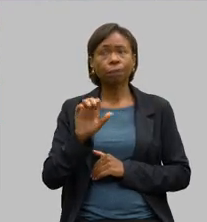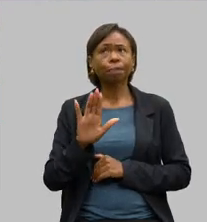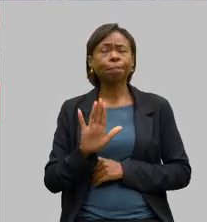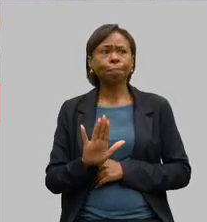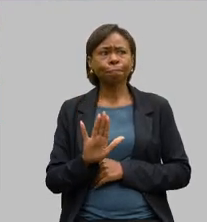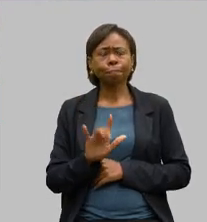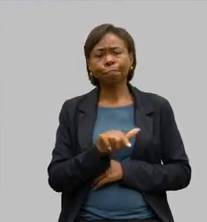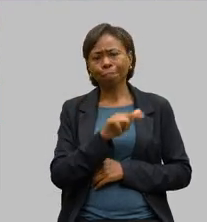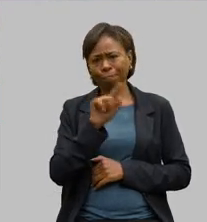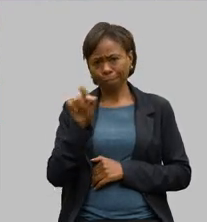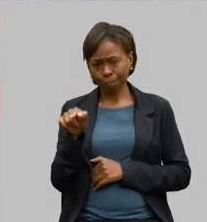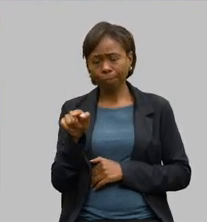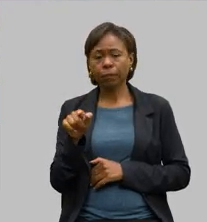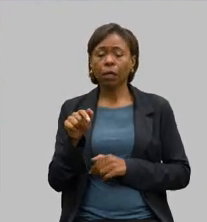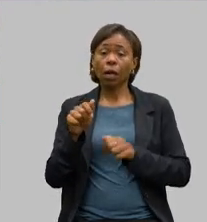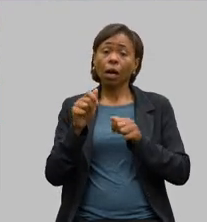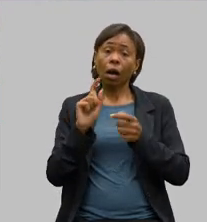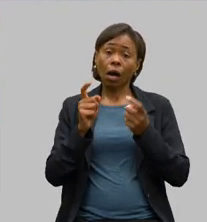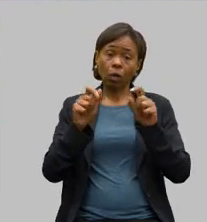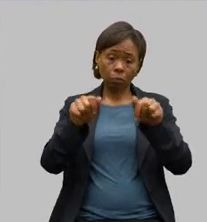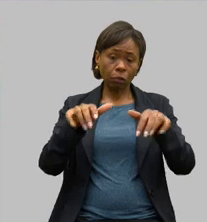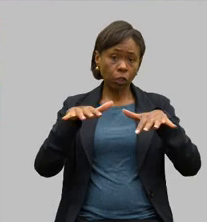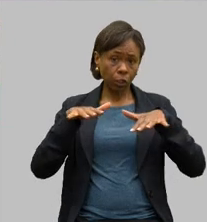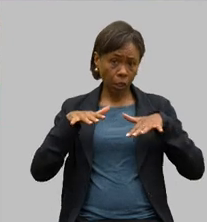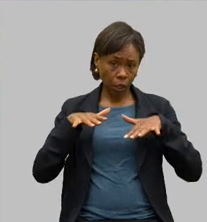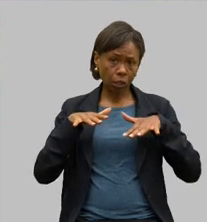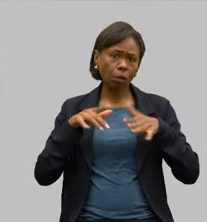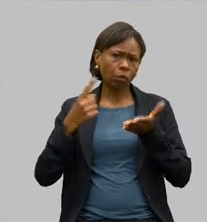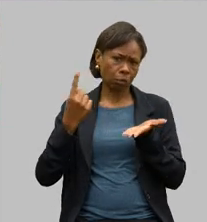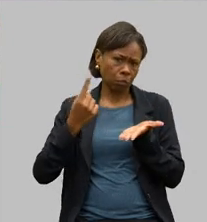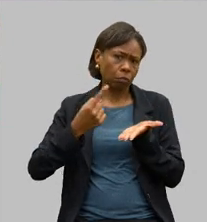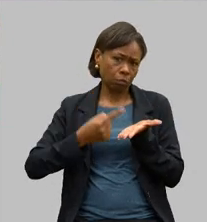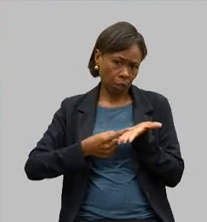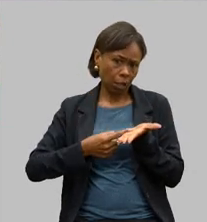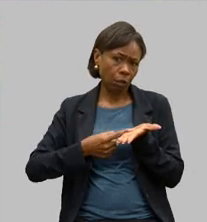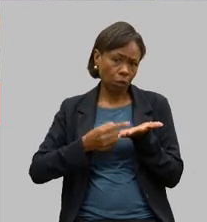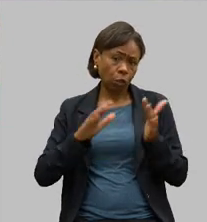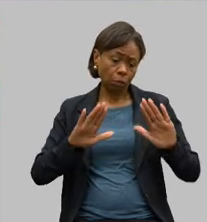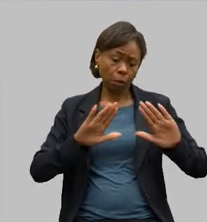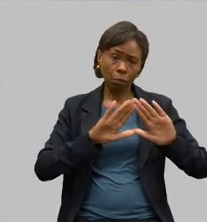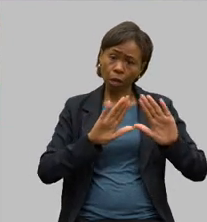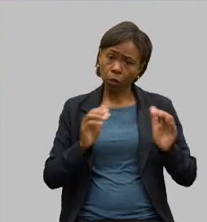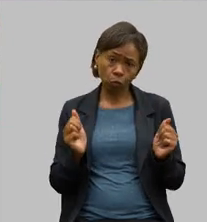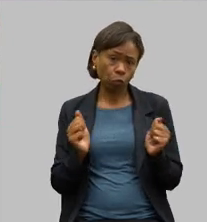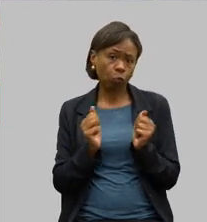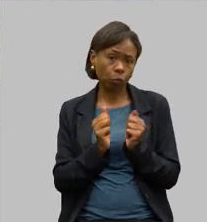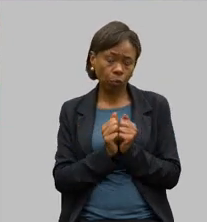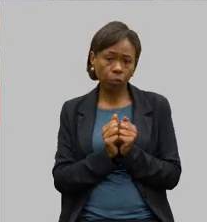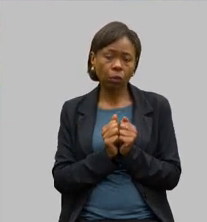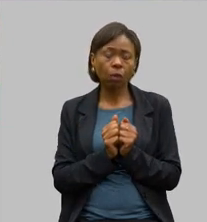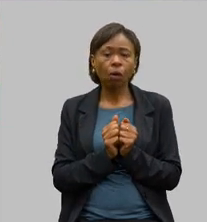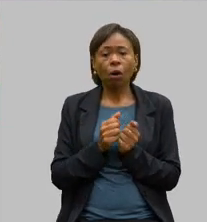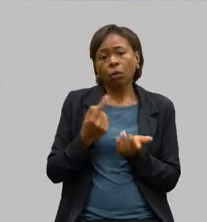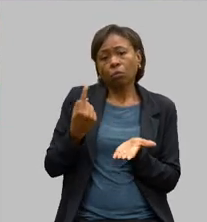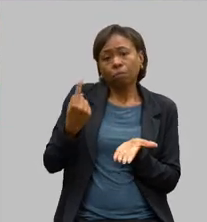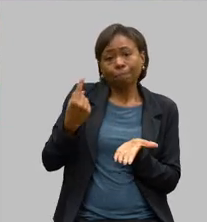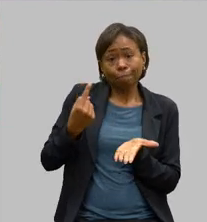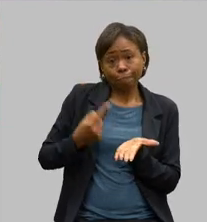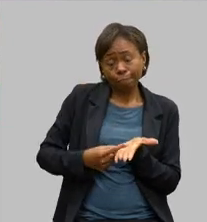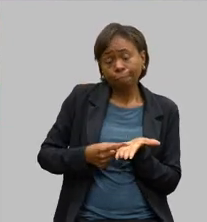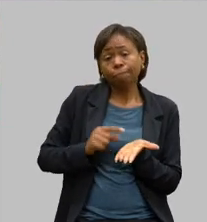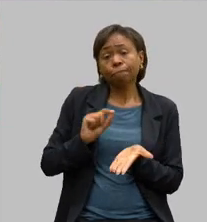Maristela eu acho que a gente pode fazer o compromisso de fazê-la mas Assembleia juntos a gente poderia fazer eu proponho deputada